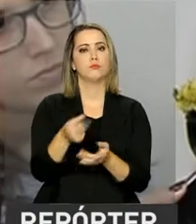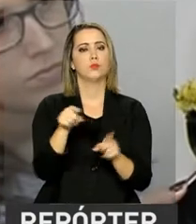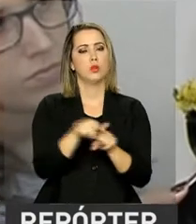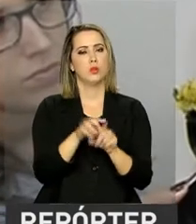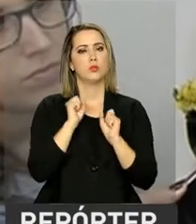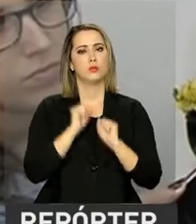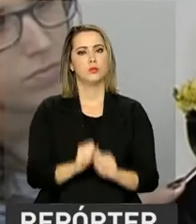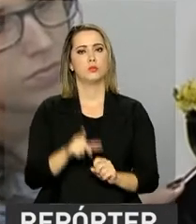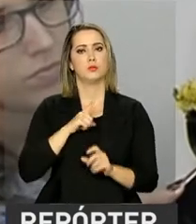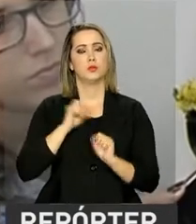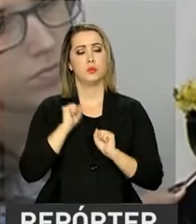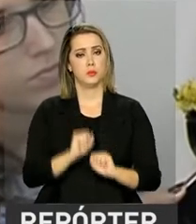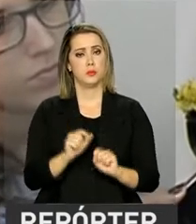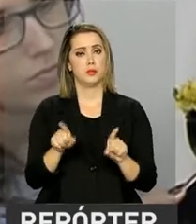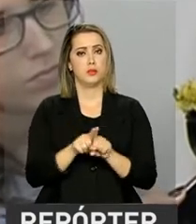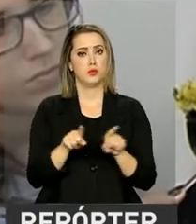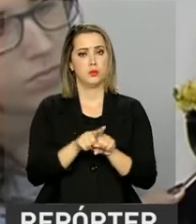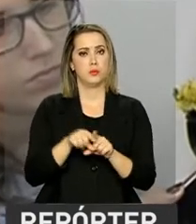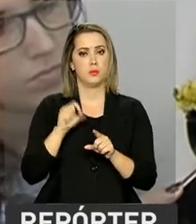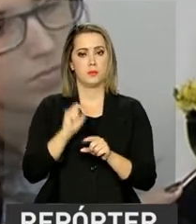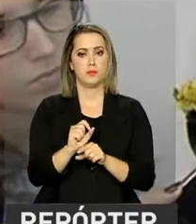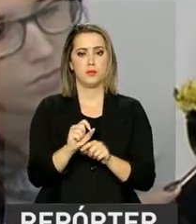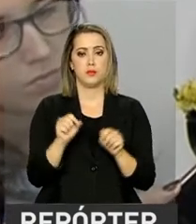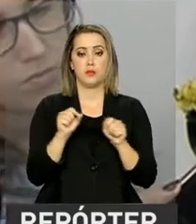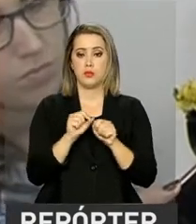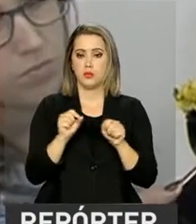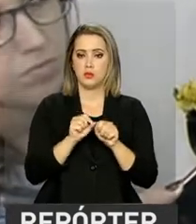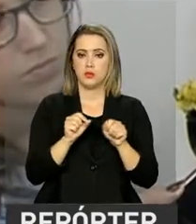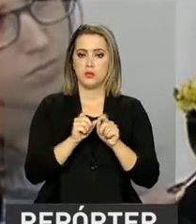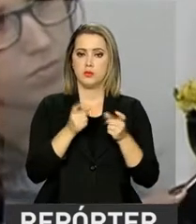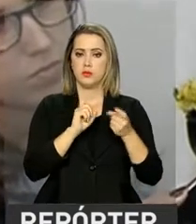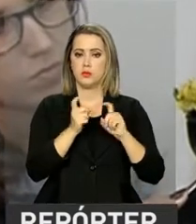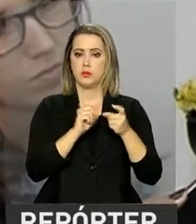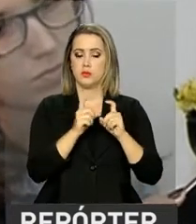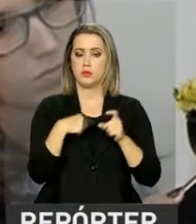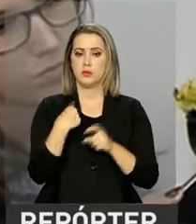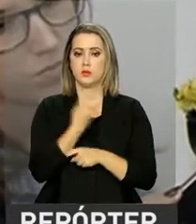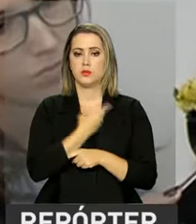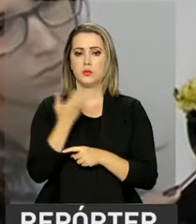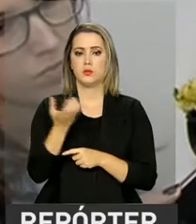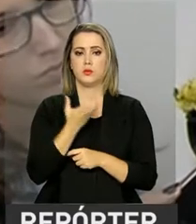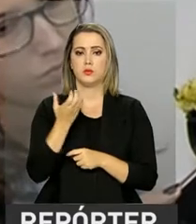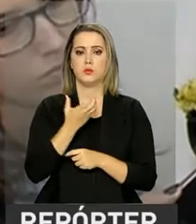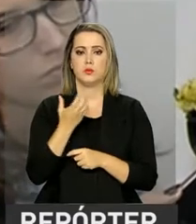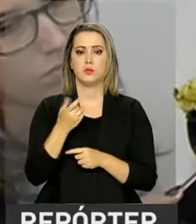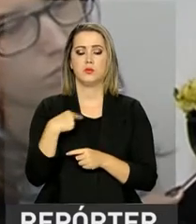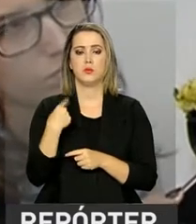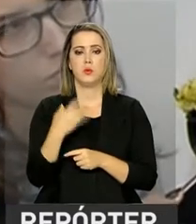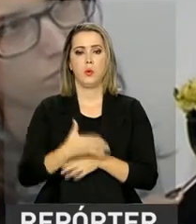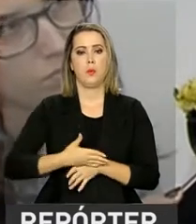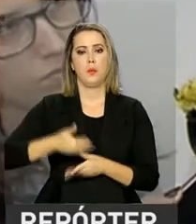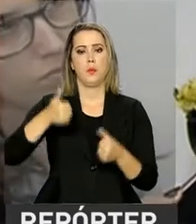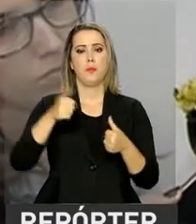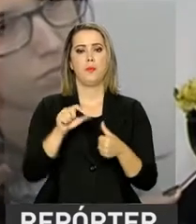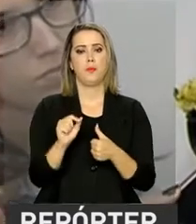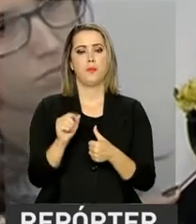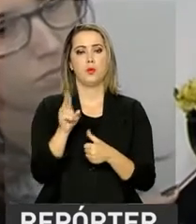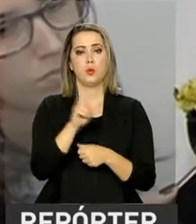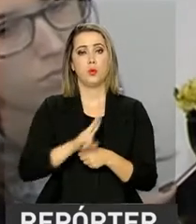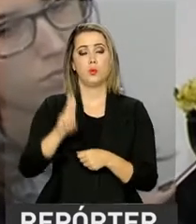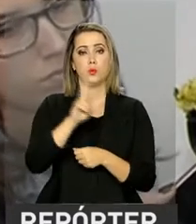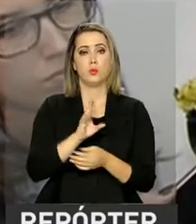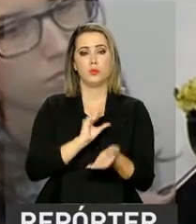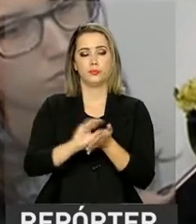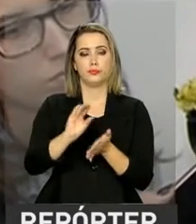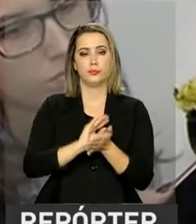nos permite ter capacidade também de fazer a gestão que queremos fazer com melhor utilização dos recursos